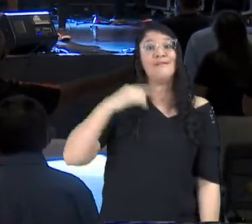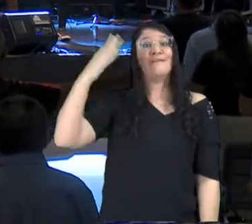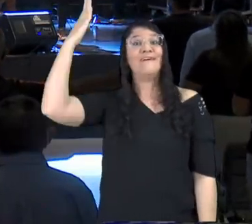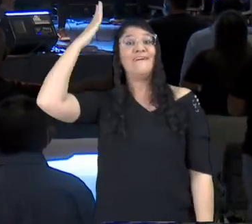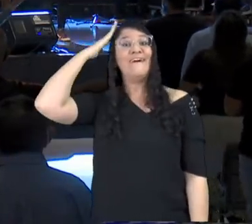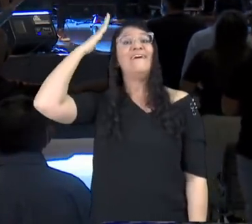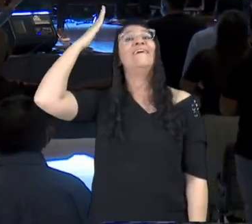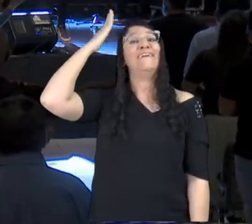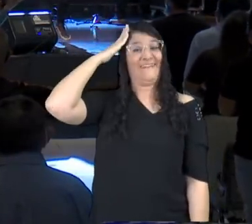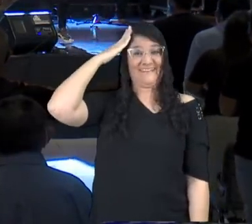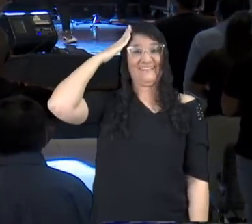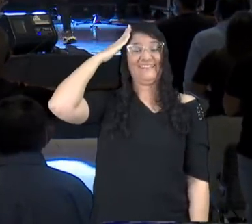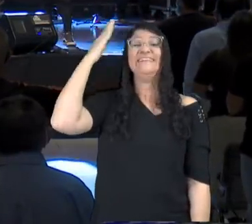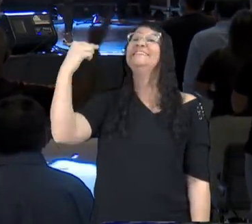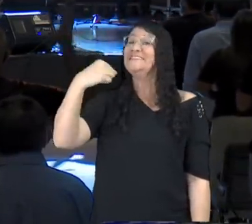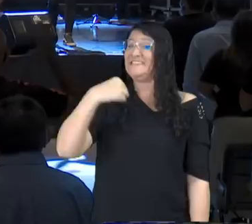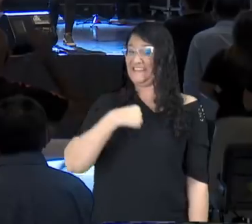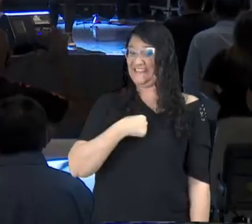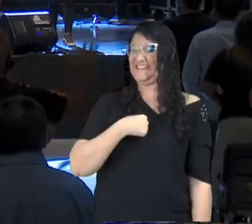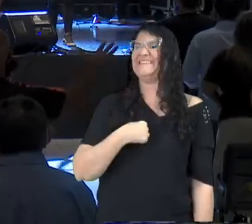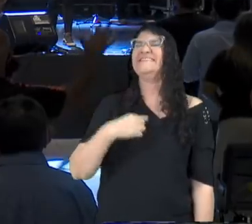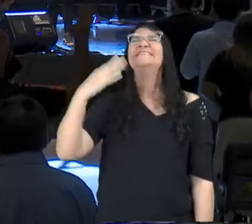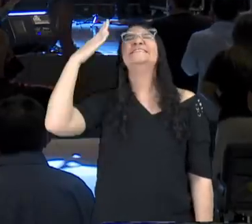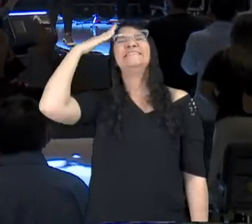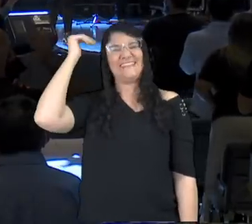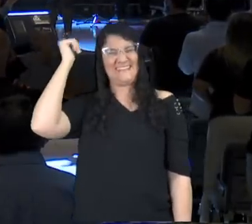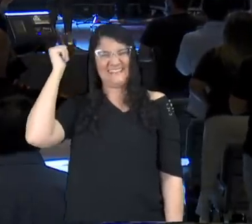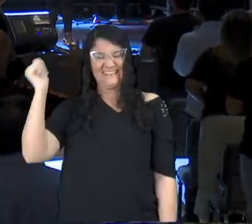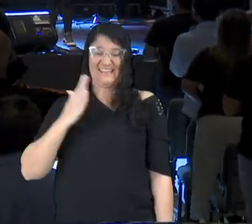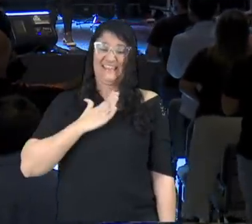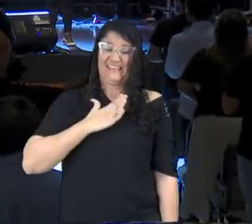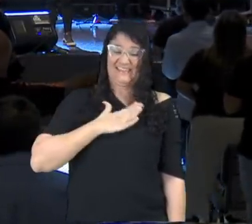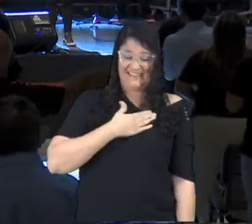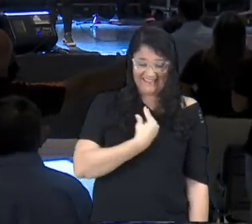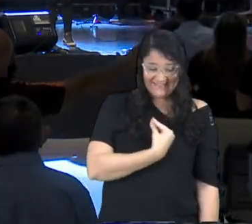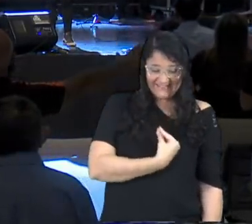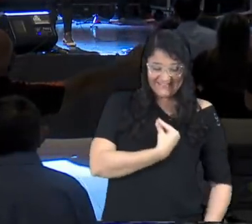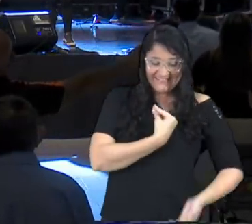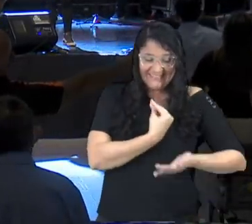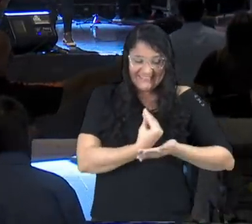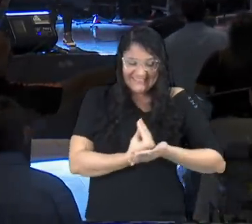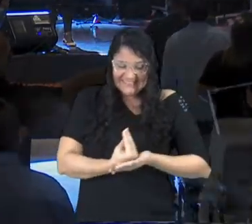Mas eu bem sei, eu sei.